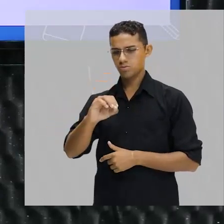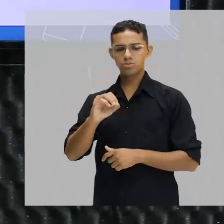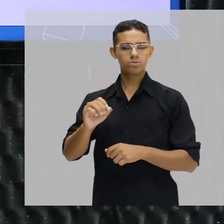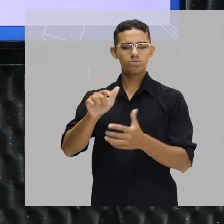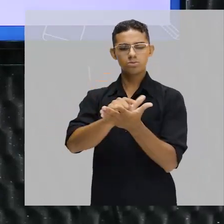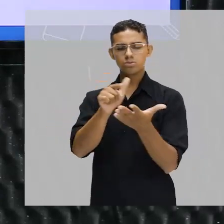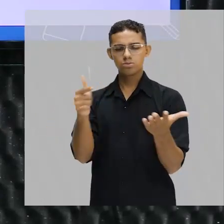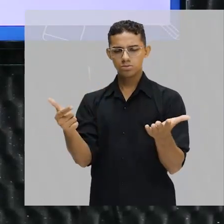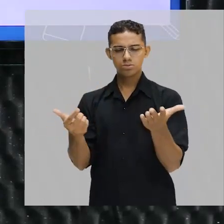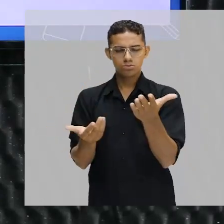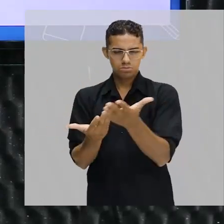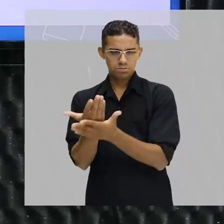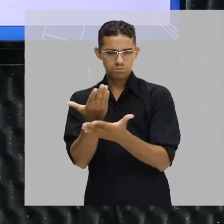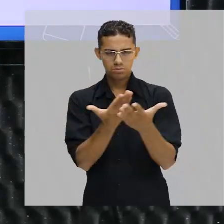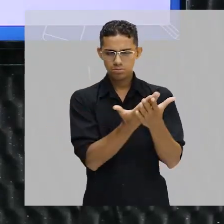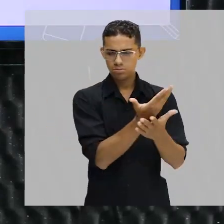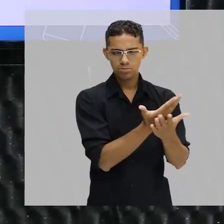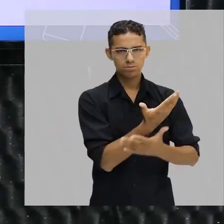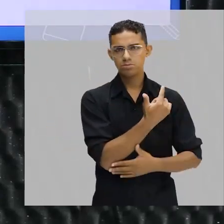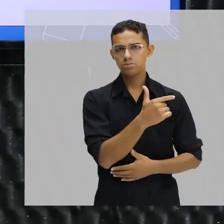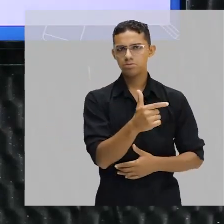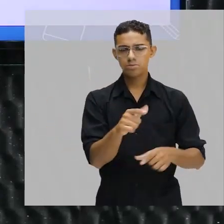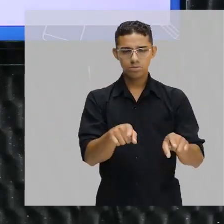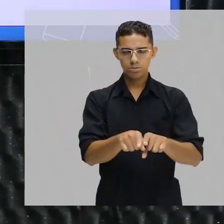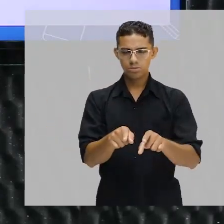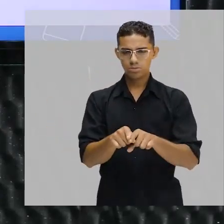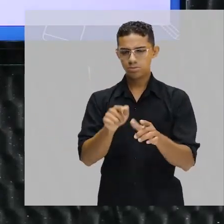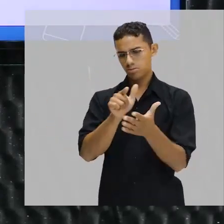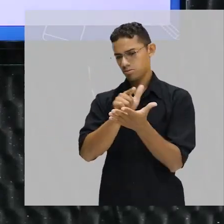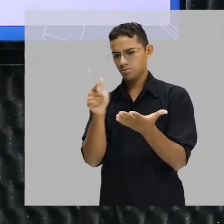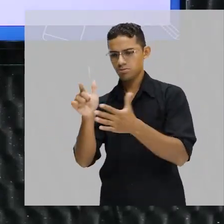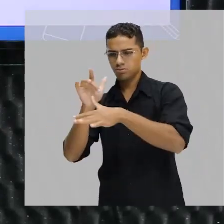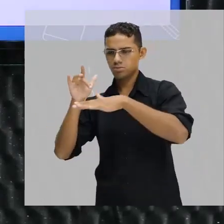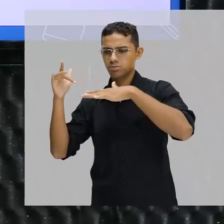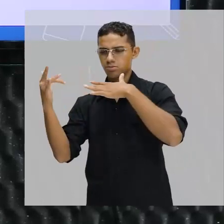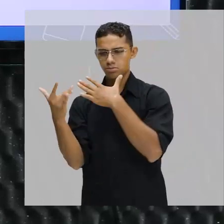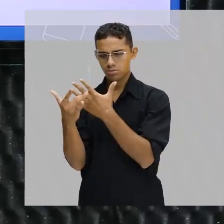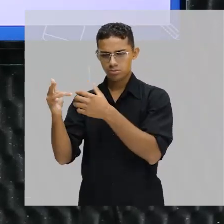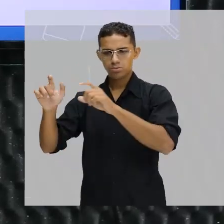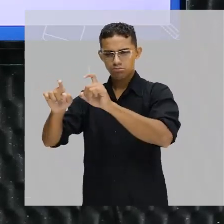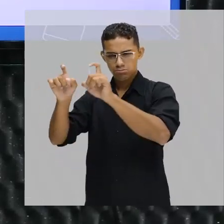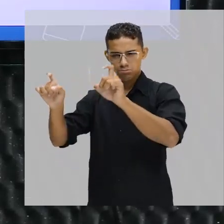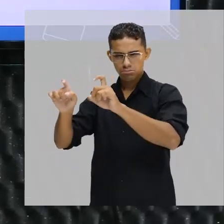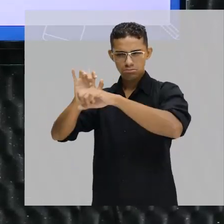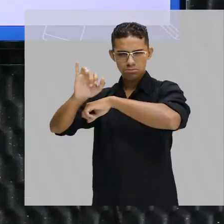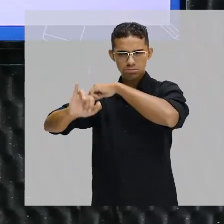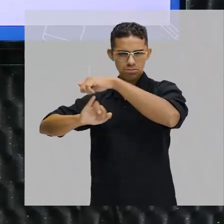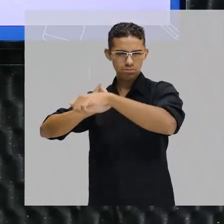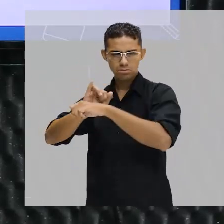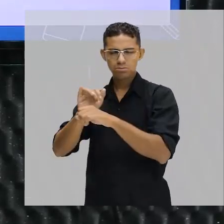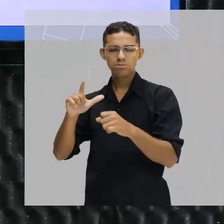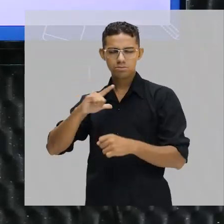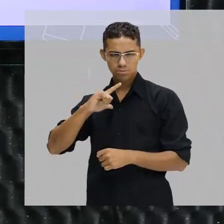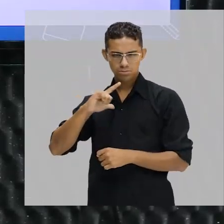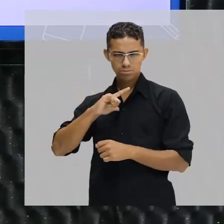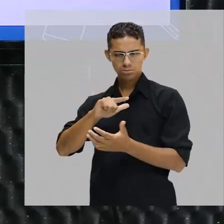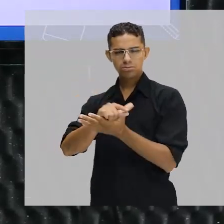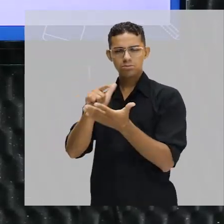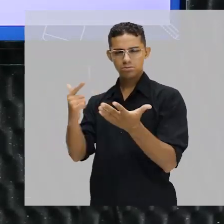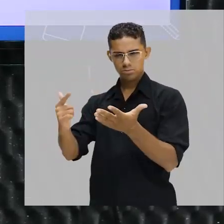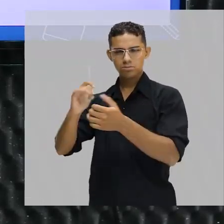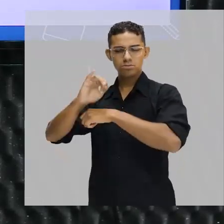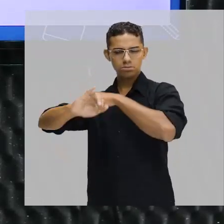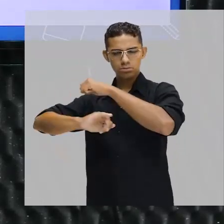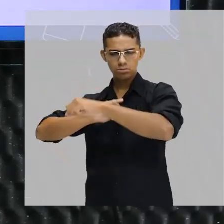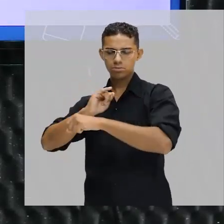né? Muitos já estão apenas com a versão digital. Alguns jornais já não têm mais a versão impressa, apenas a versão digital.